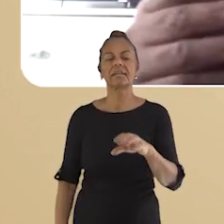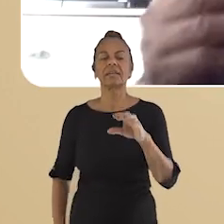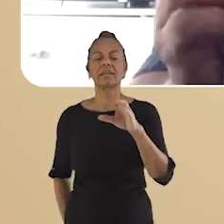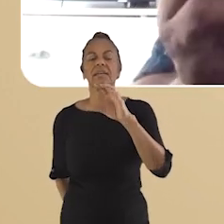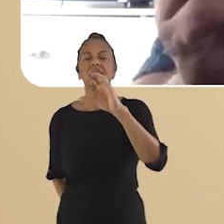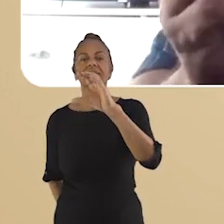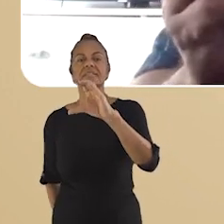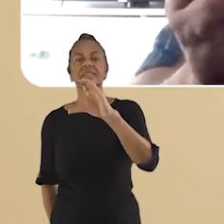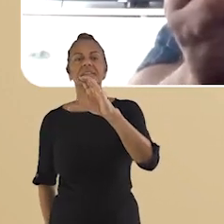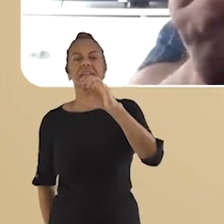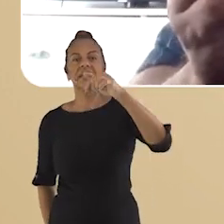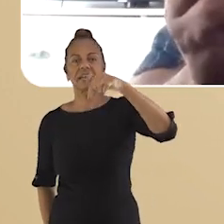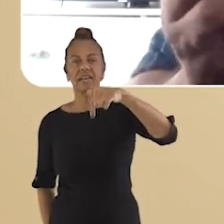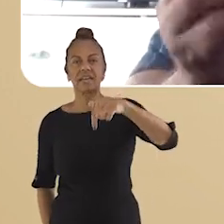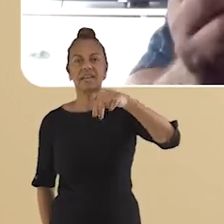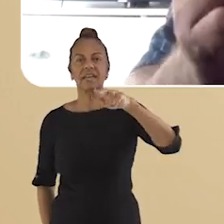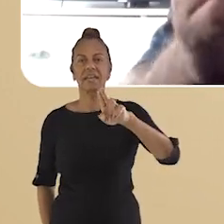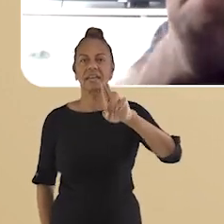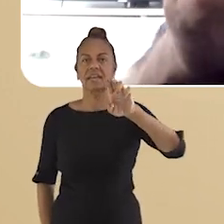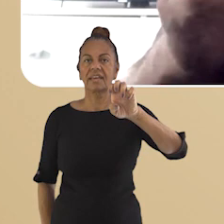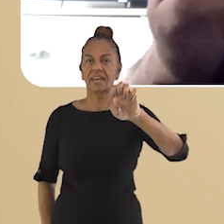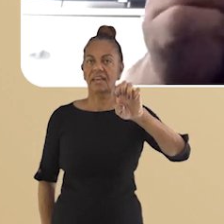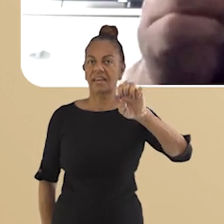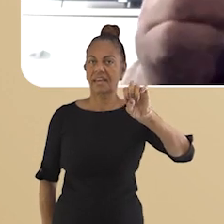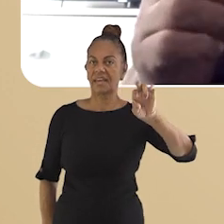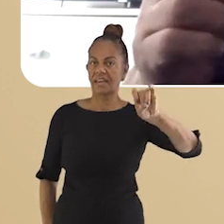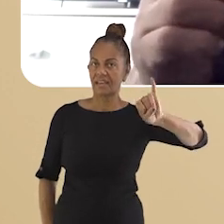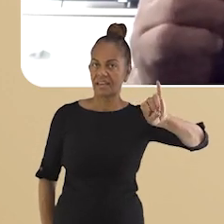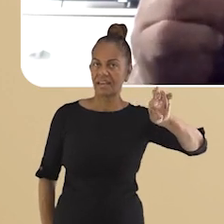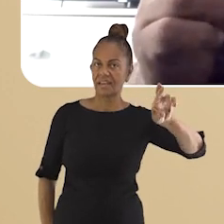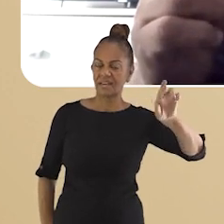meio. Exemplo, cegueira,